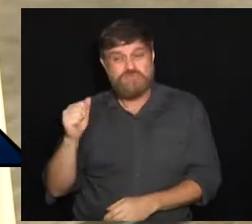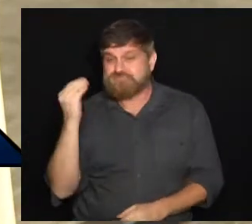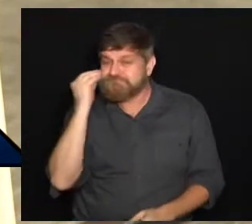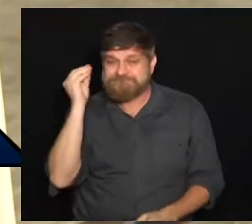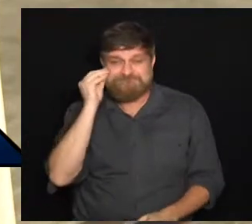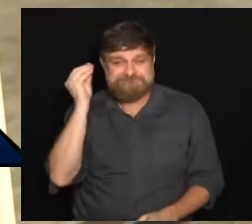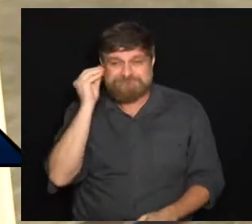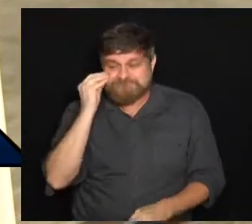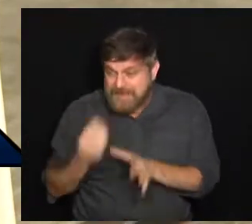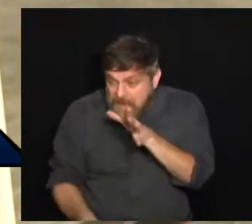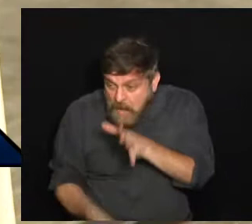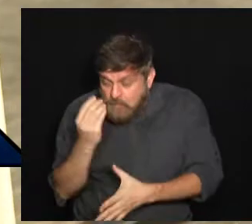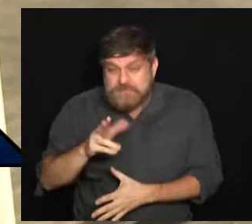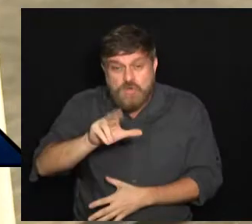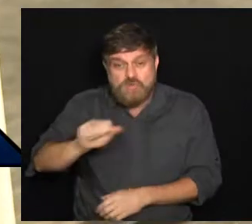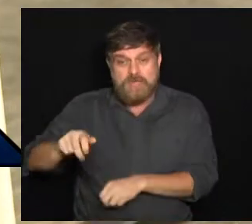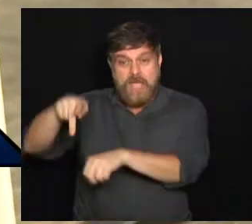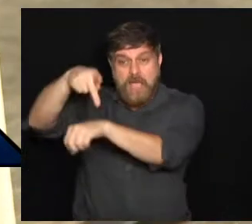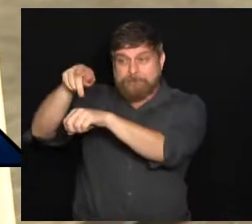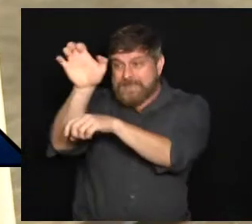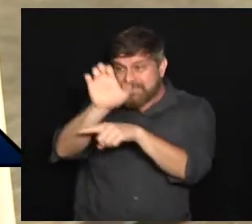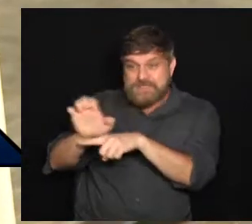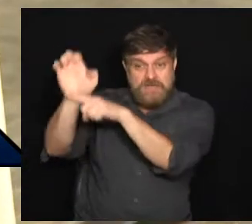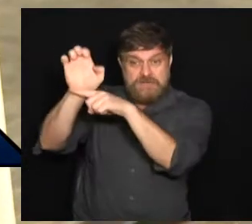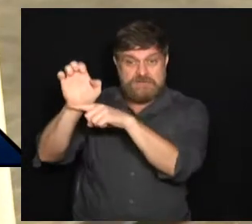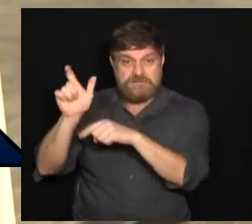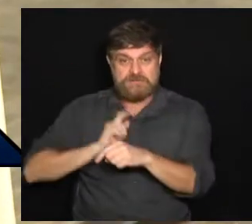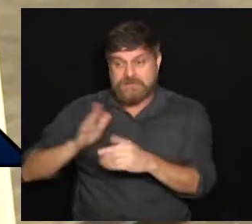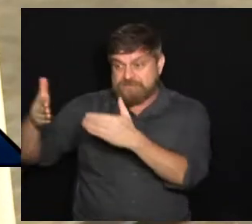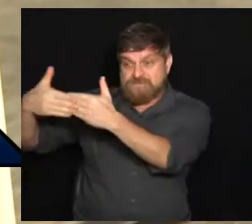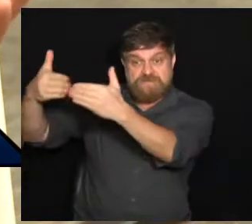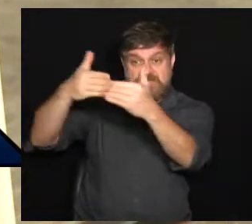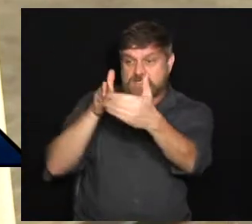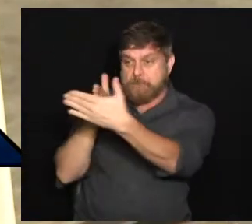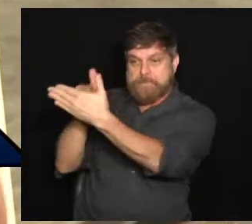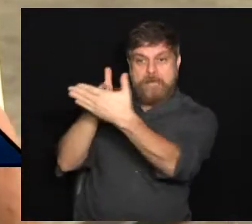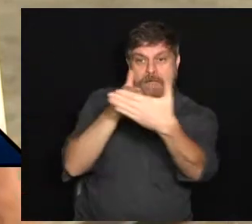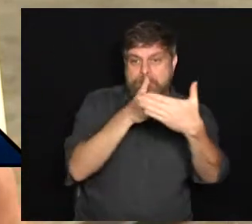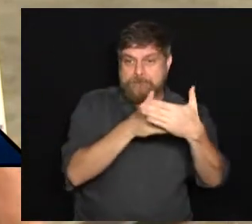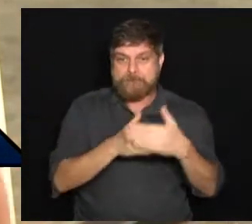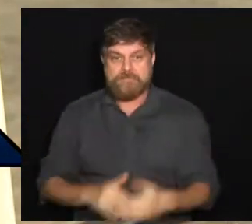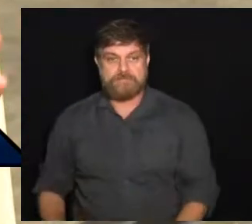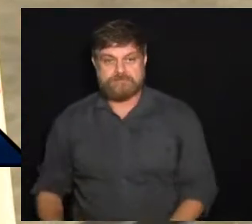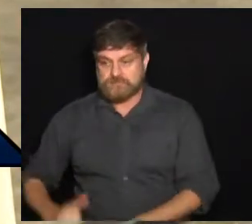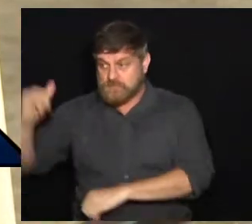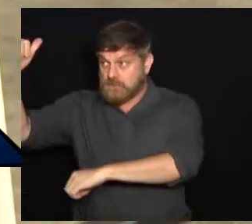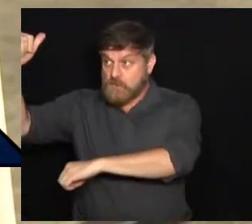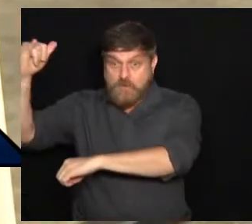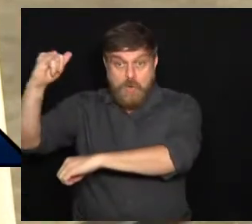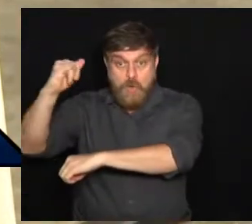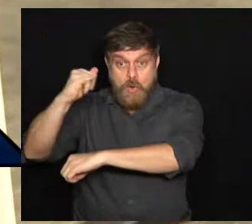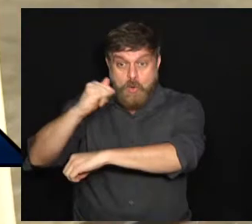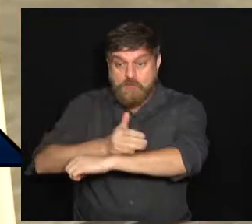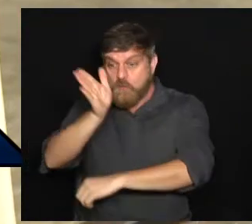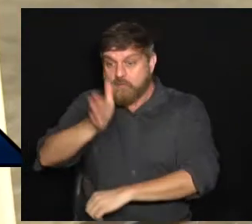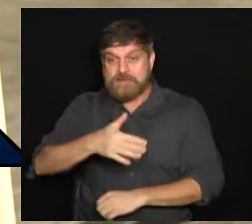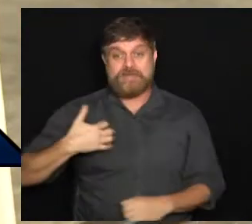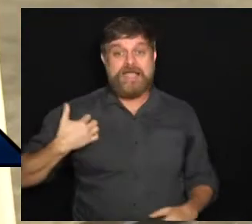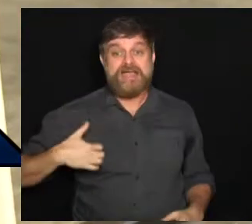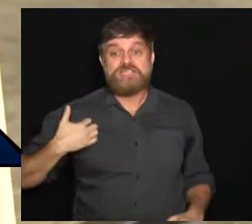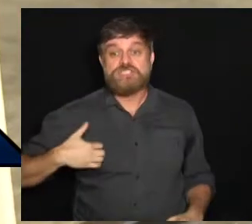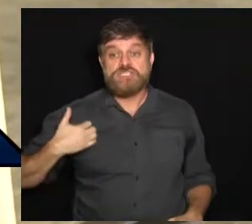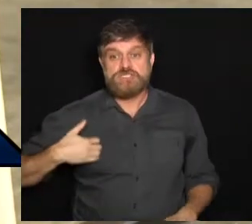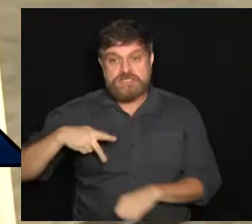Nunca aconteceu dos países europeus todos fecharem as suas fronteiras, dos voos entre Estados Unidos e Europa serem suspensos. A Argentina, nosso